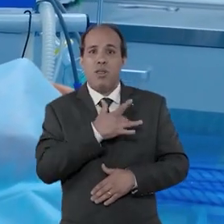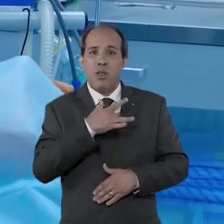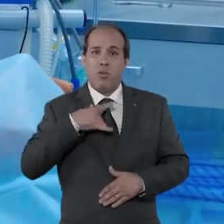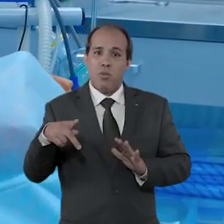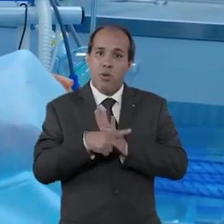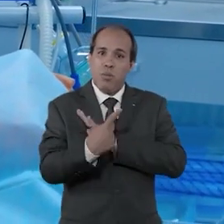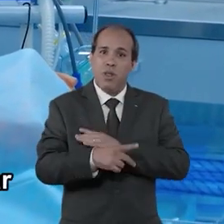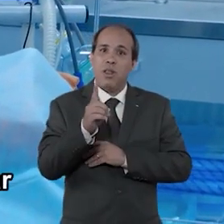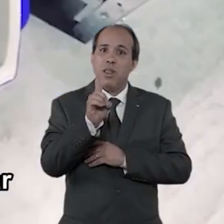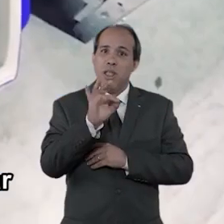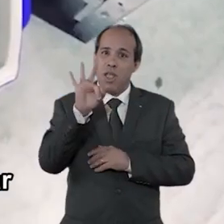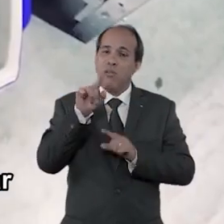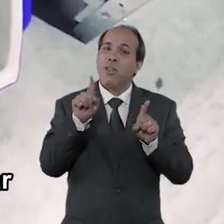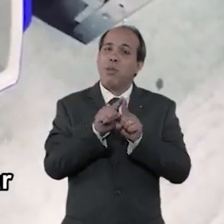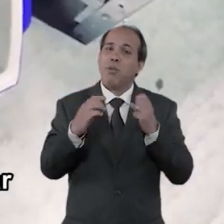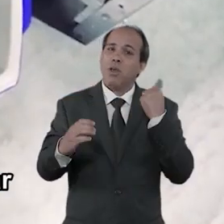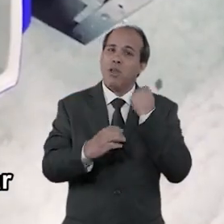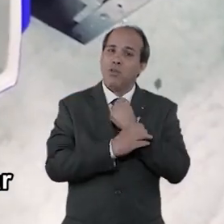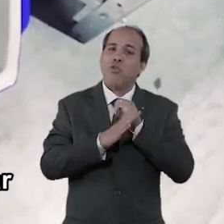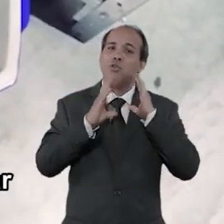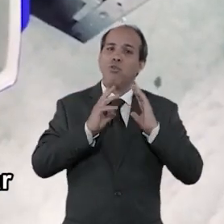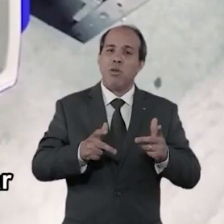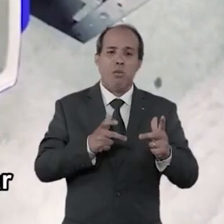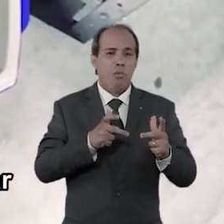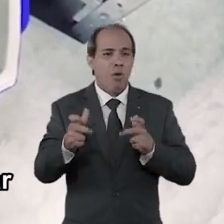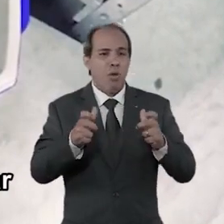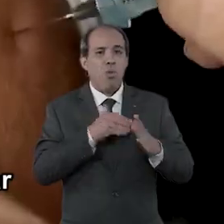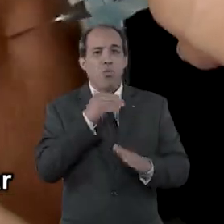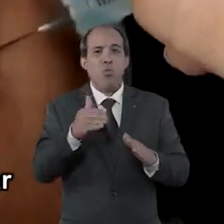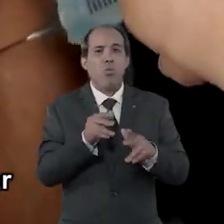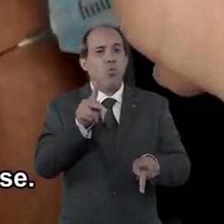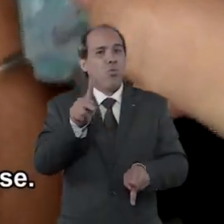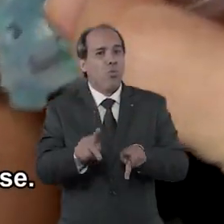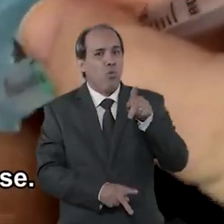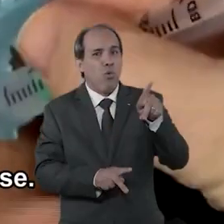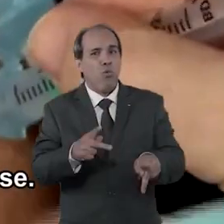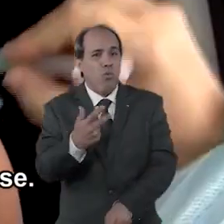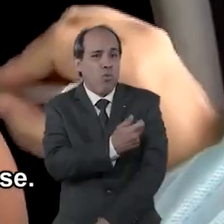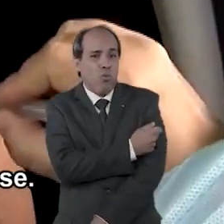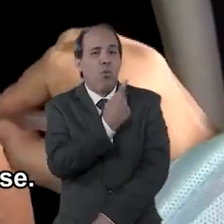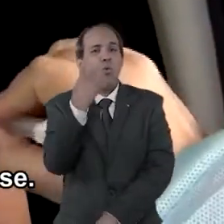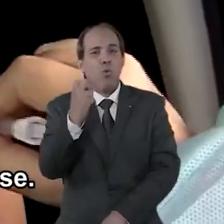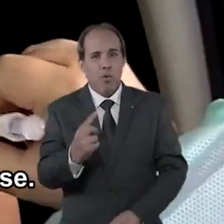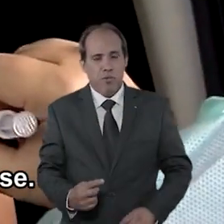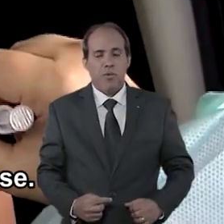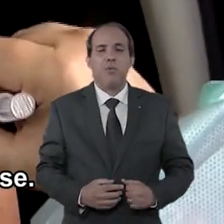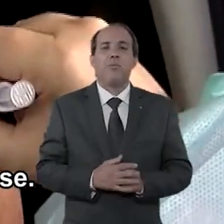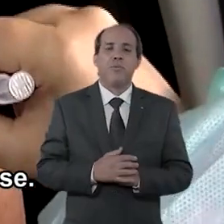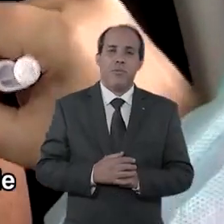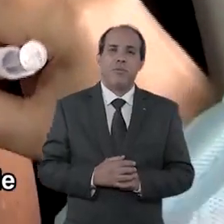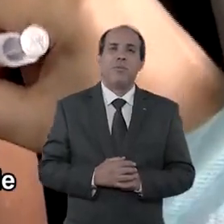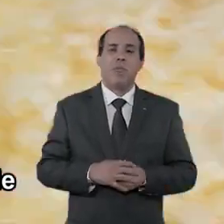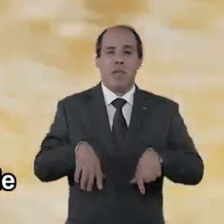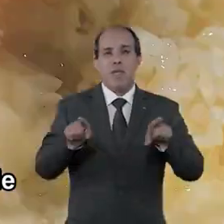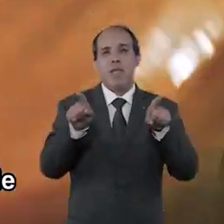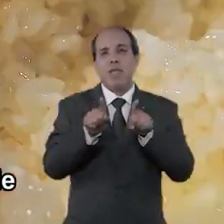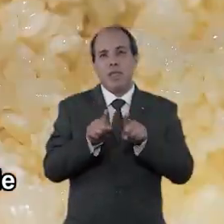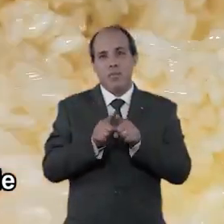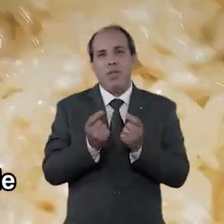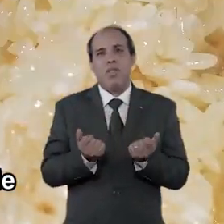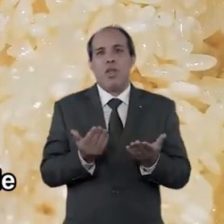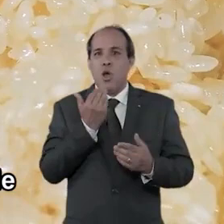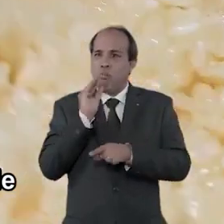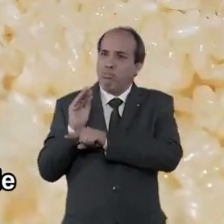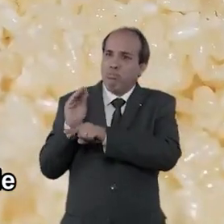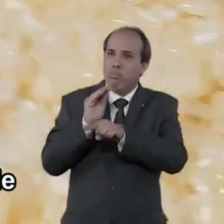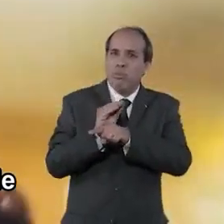saúde do povo do DF. E já garantiu vacina disponível para imunizar toda a população com pelo menos a primeira dose. Também